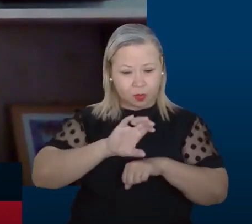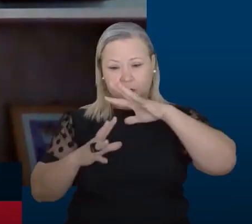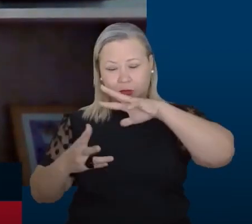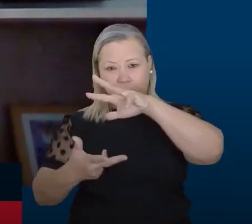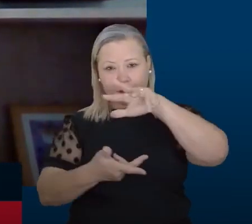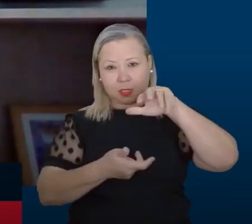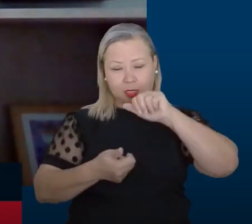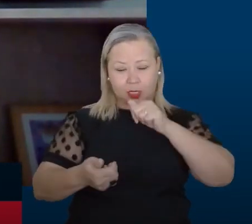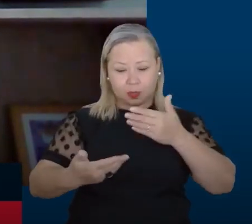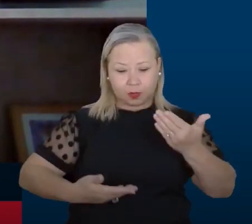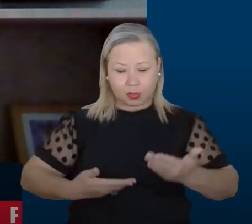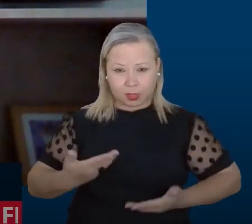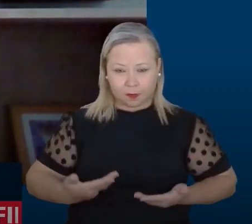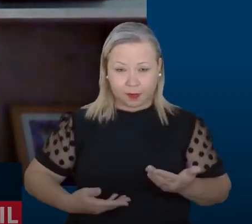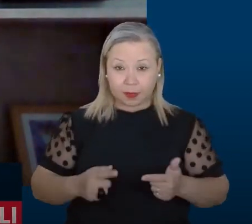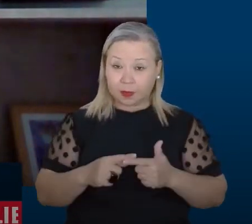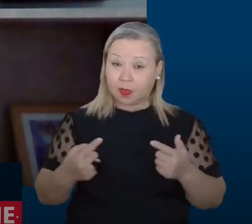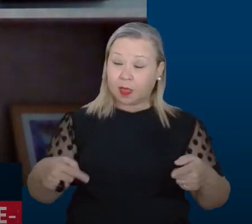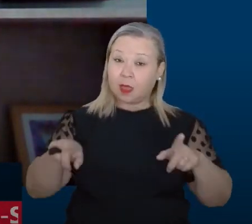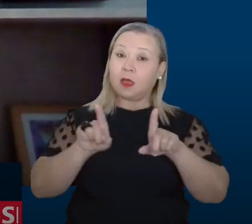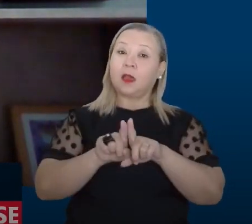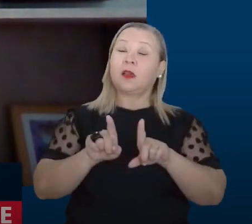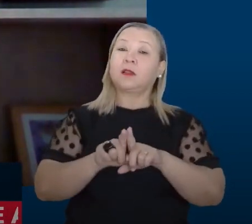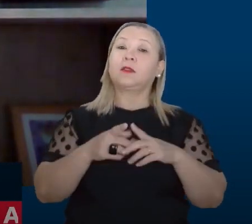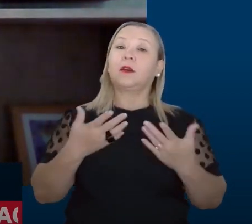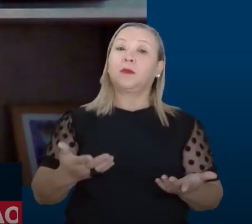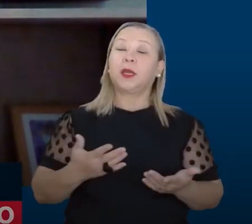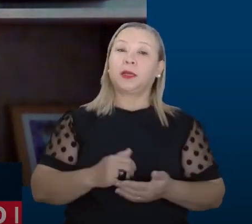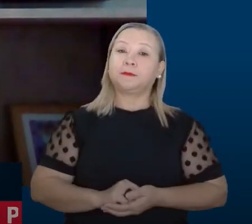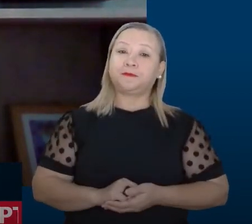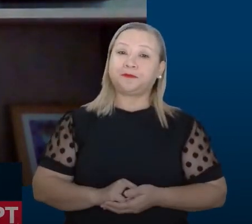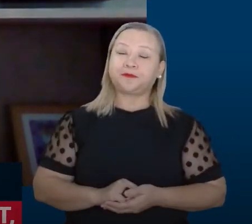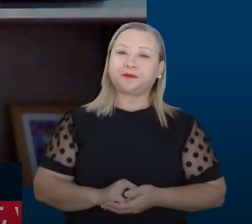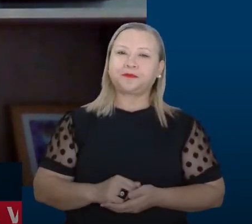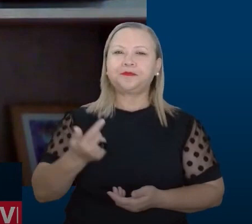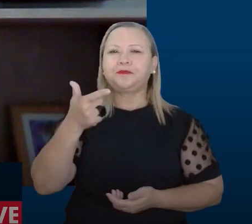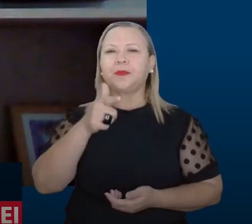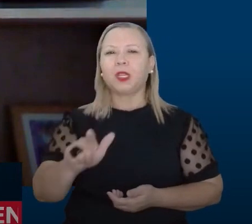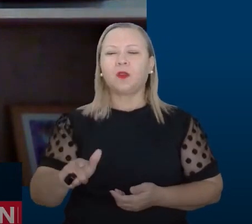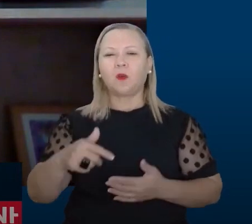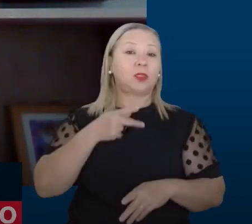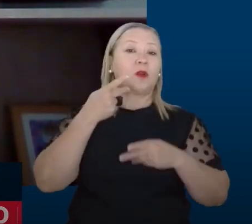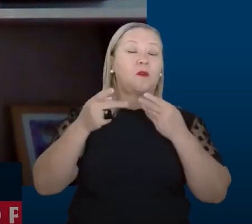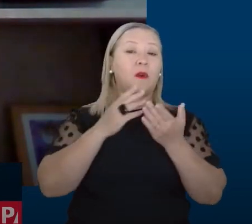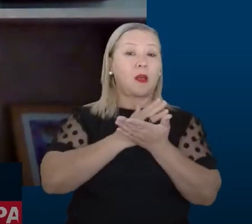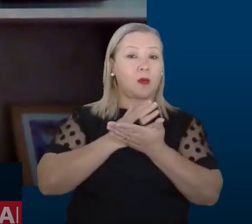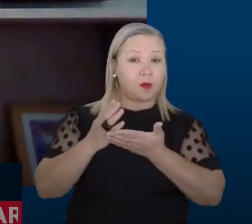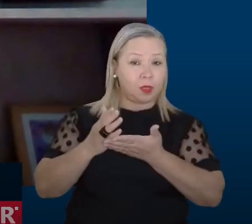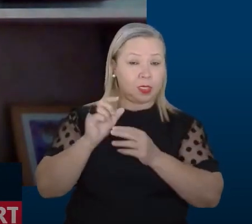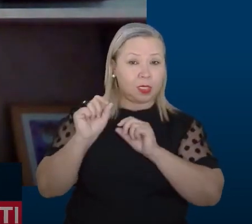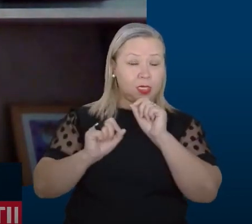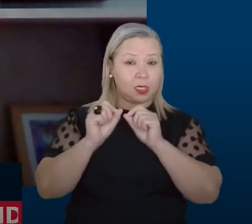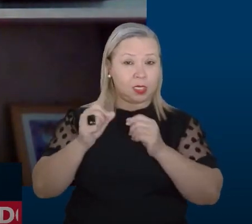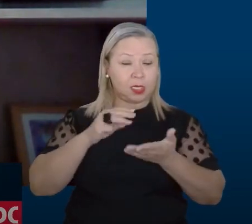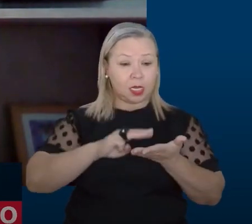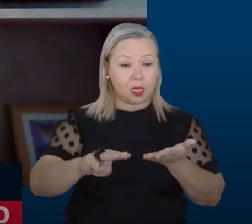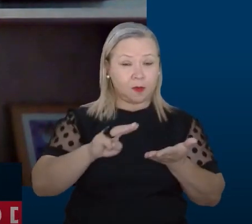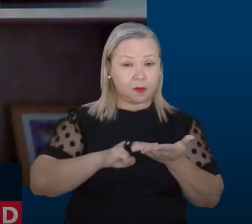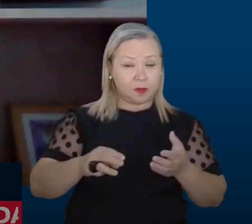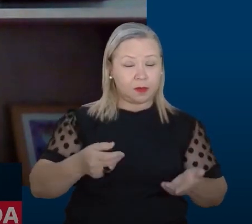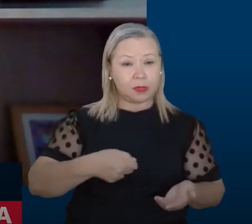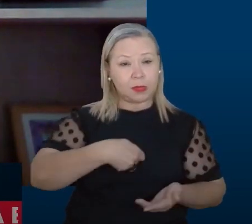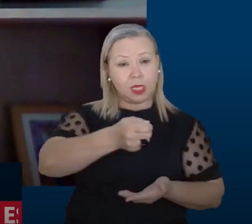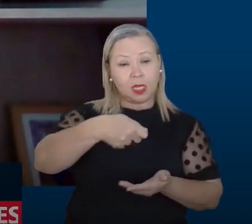por lei, mas também com o papel, com outros serviços que garante a cidadania, que é a emissão de documentos, entrega